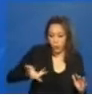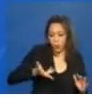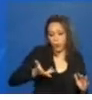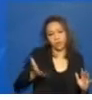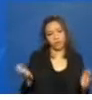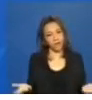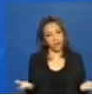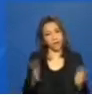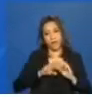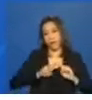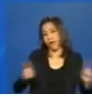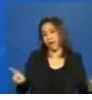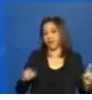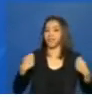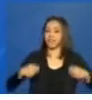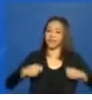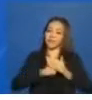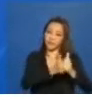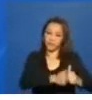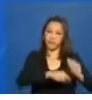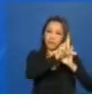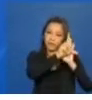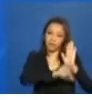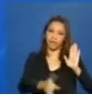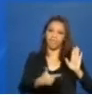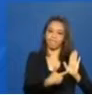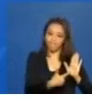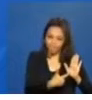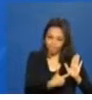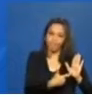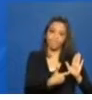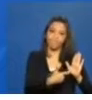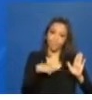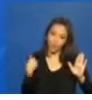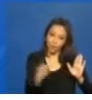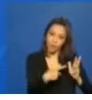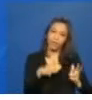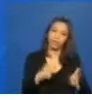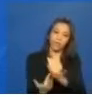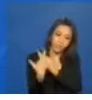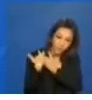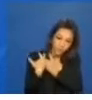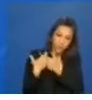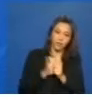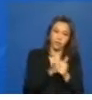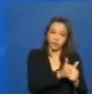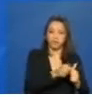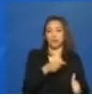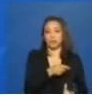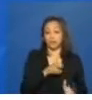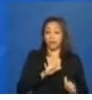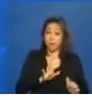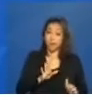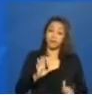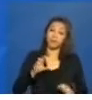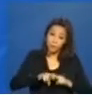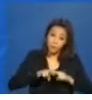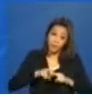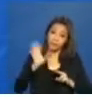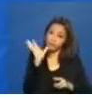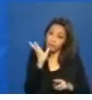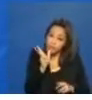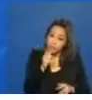pagamento. Mas é a lei que temos, o dever de segui-la, mas isso trouxe dificuldades